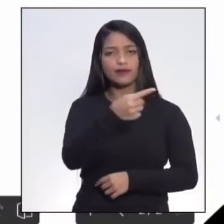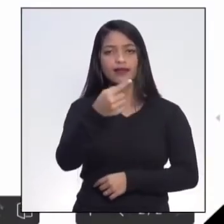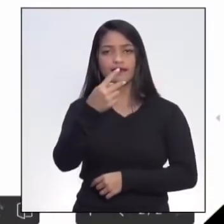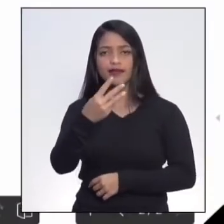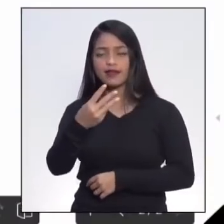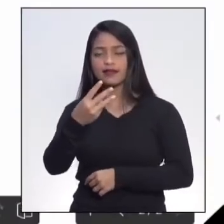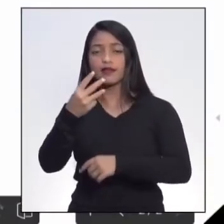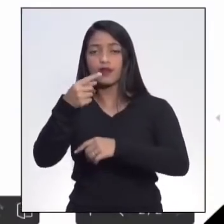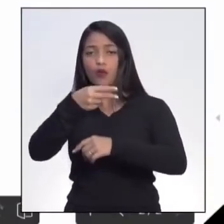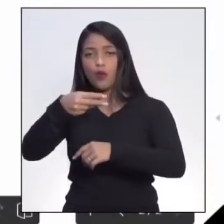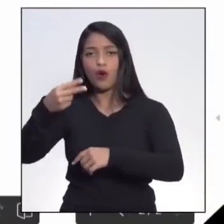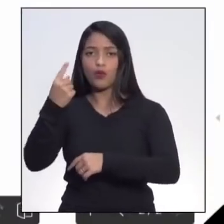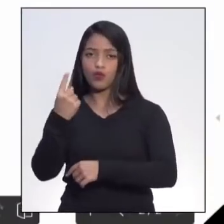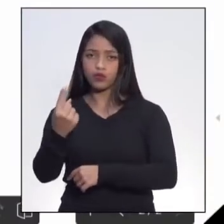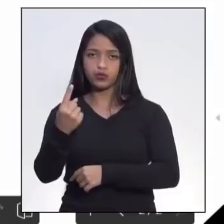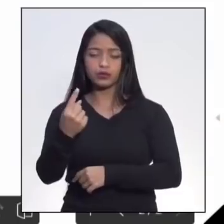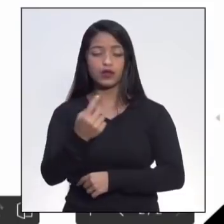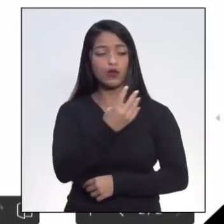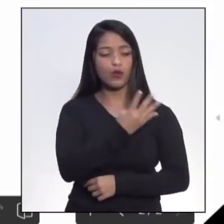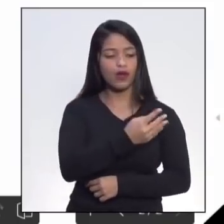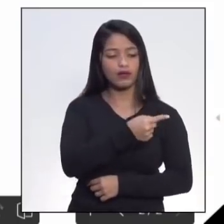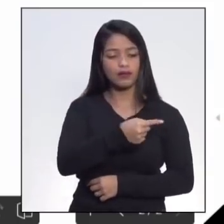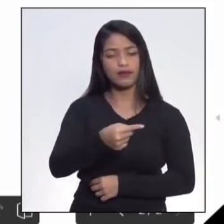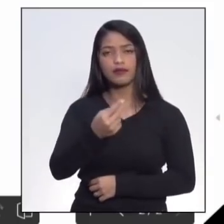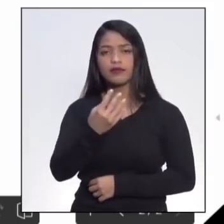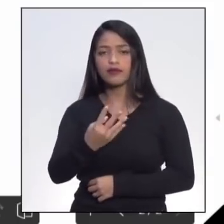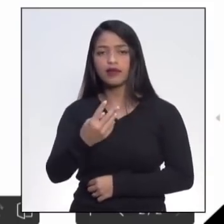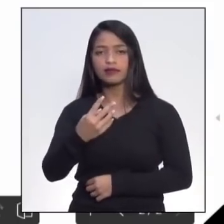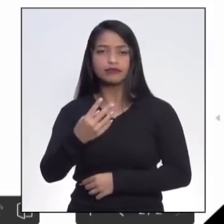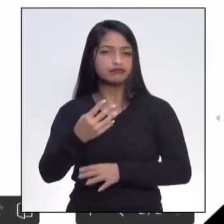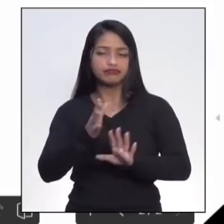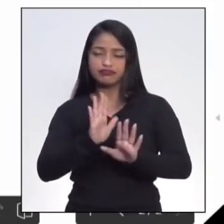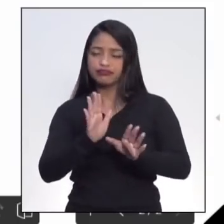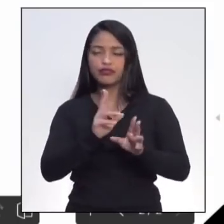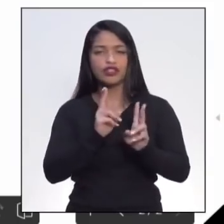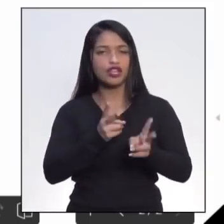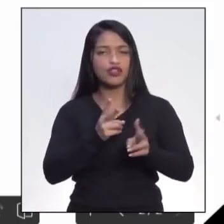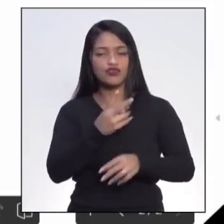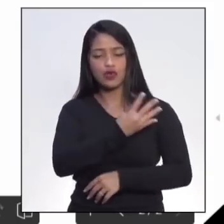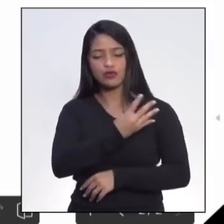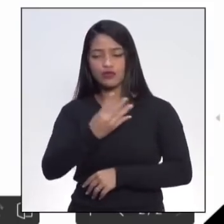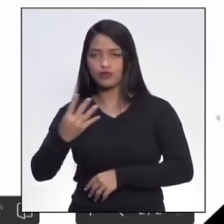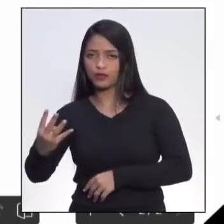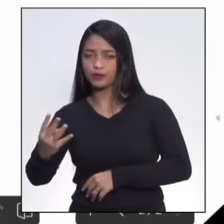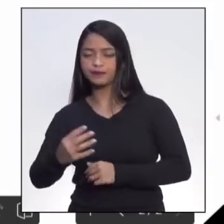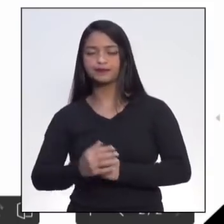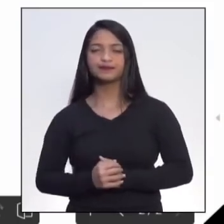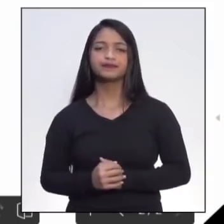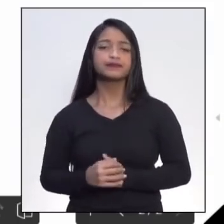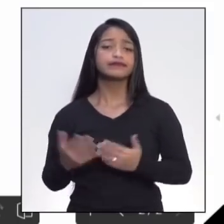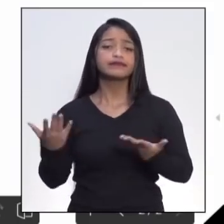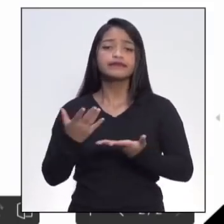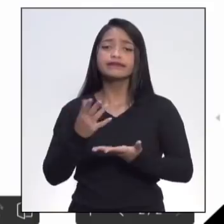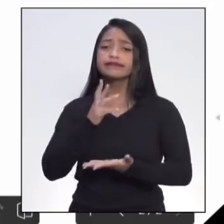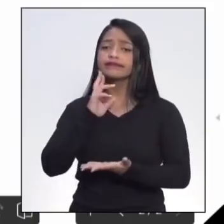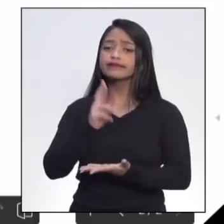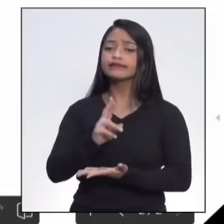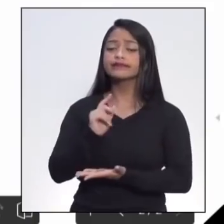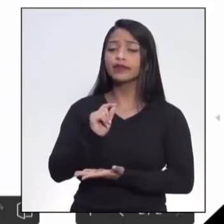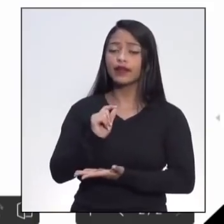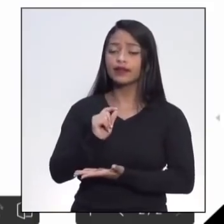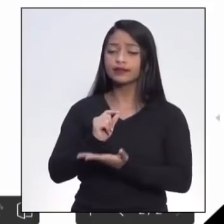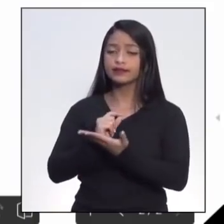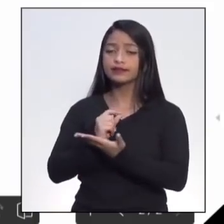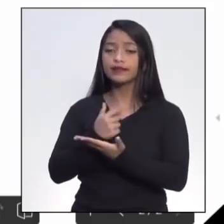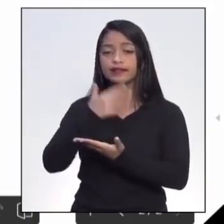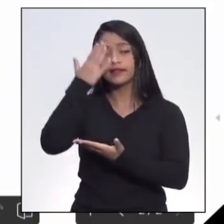é o denominador, correto? Certo. O que eu vou ter ali, então? A ideia que eu sei que